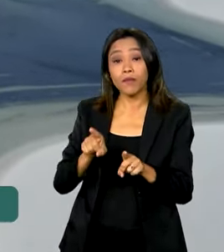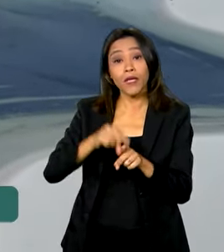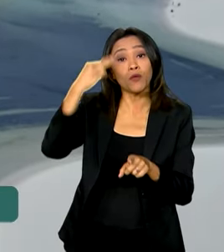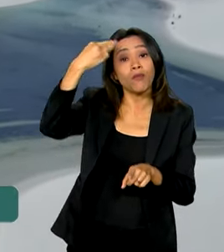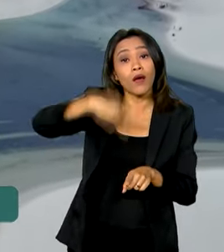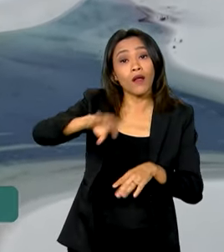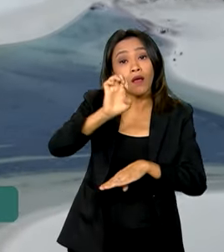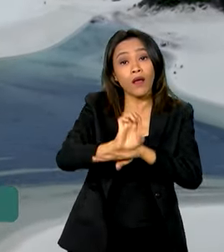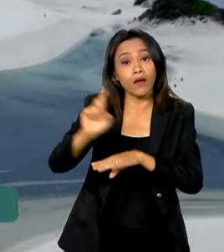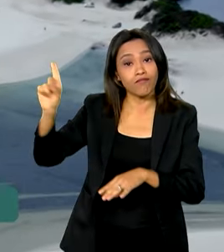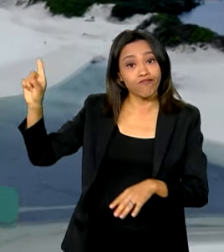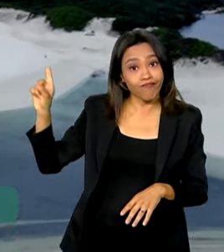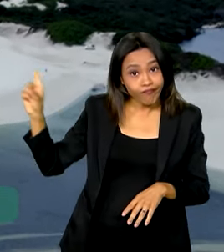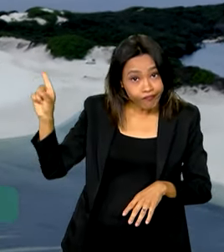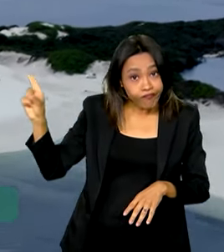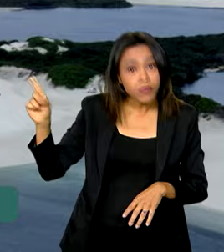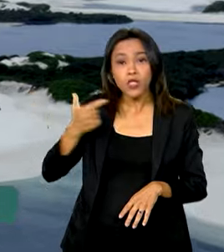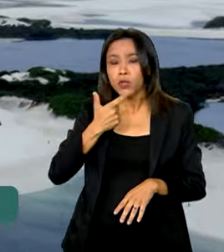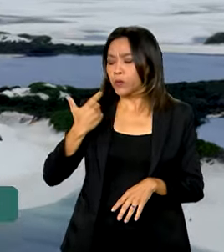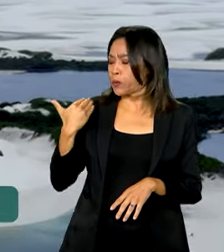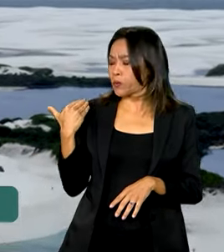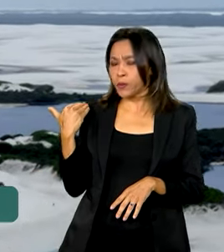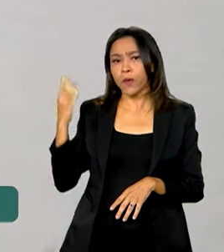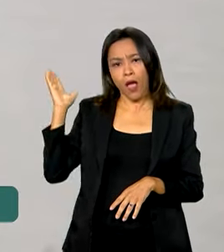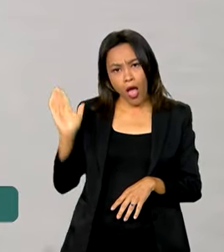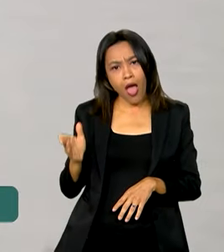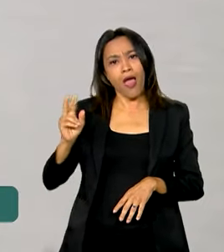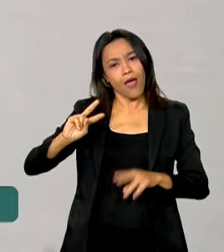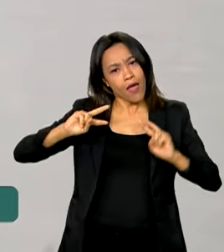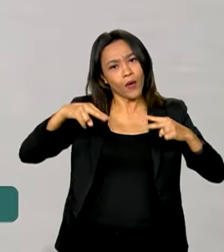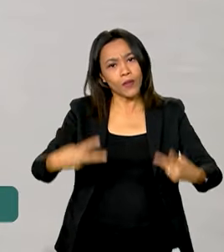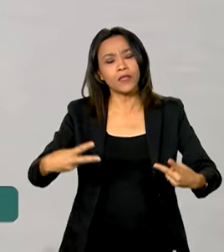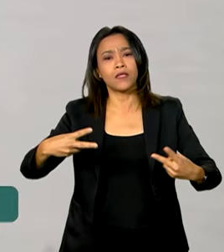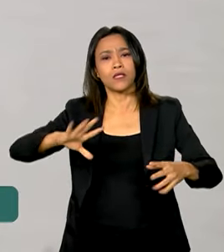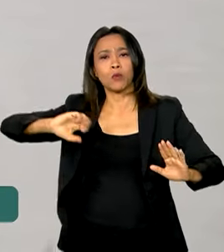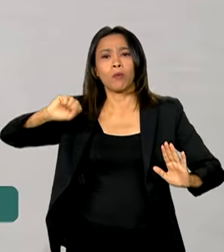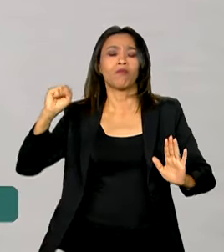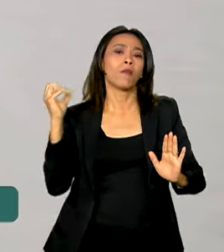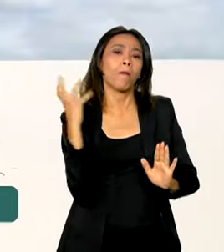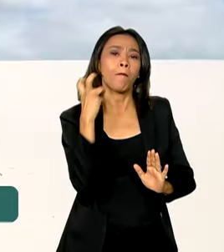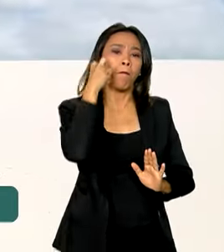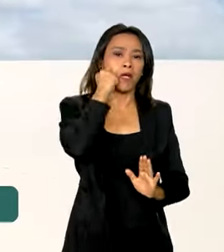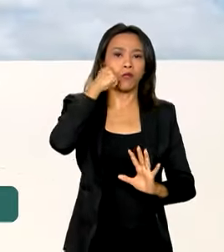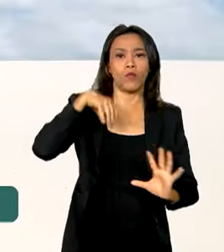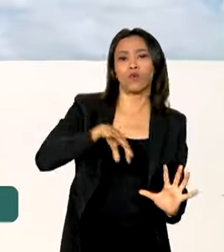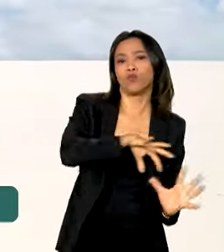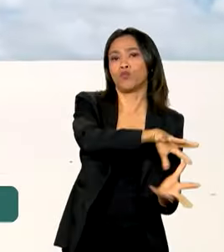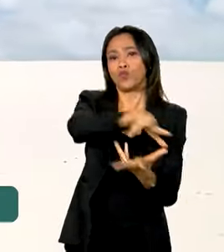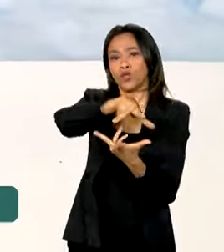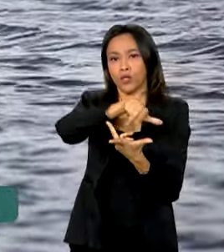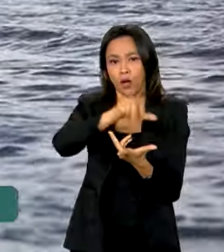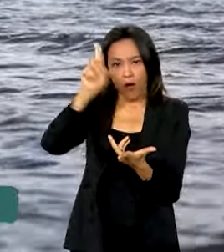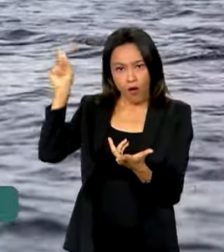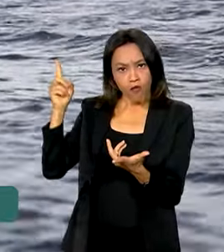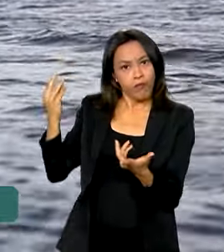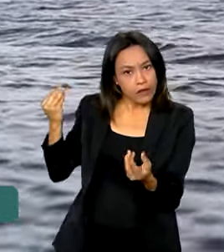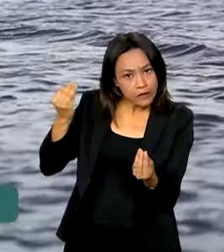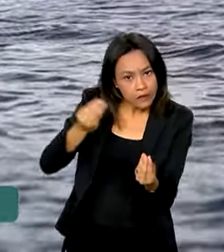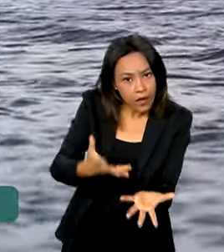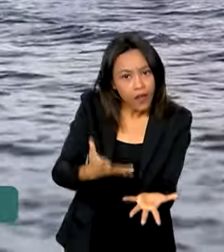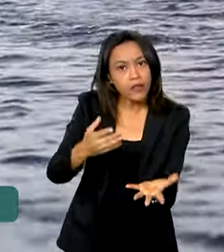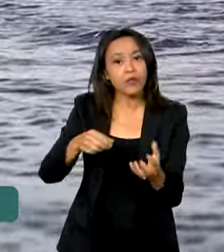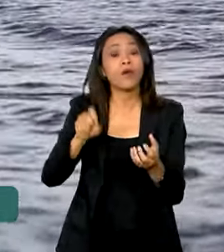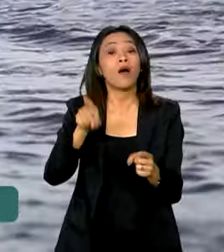Lençóis Maranhenses, que foi recentemente reconhecido como Patrimônio Natural da Humanidade, título concedido